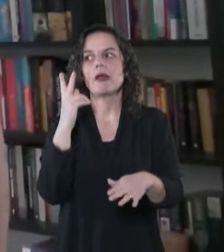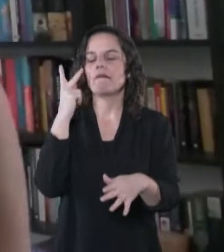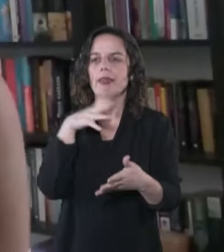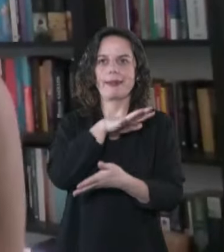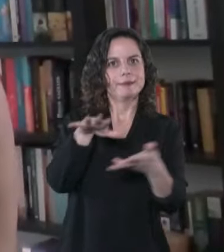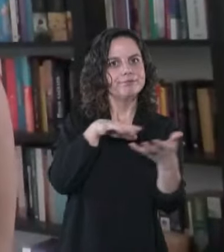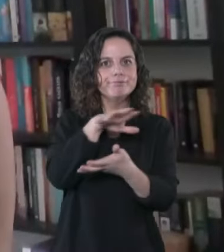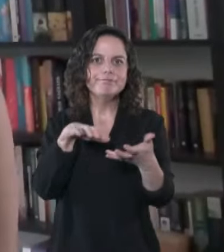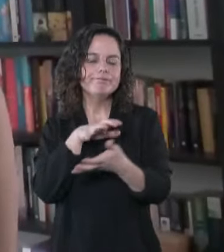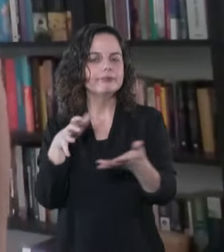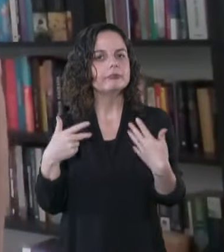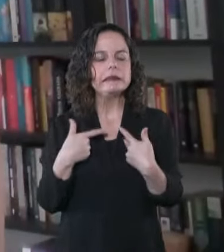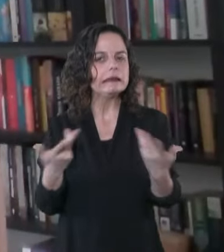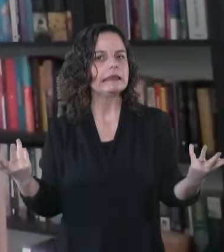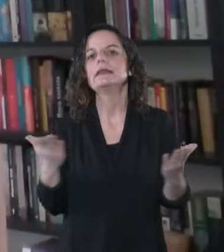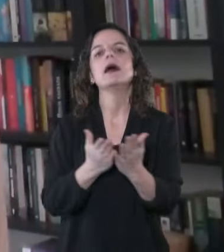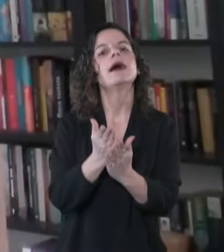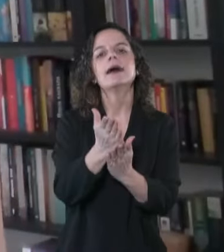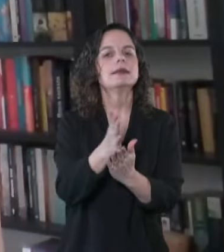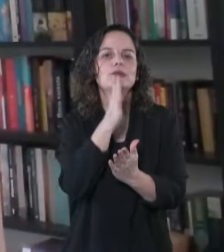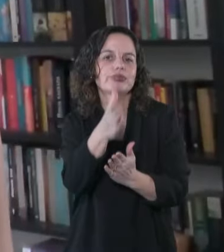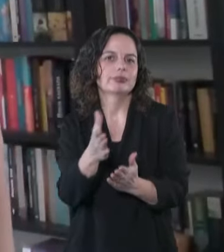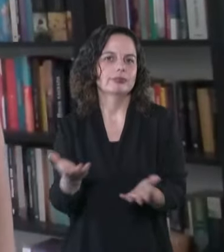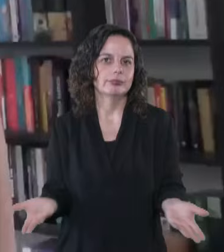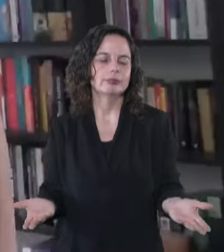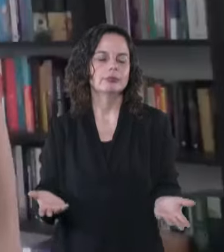atarefada, portanto não pude continuar.